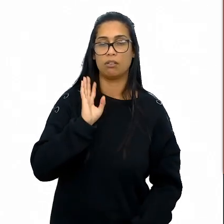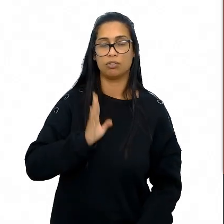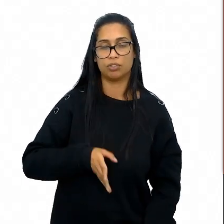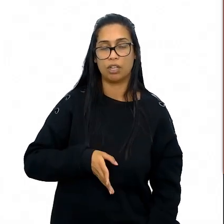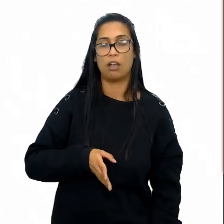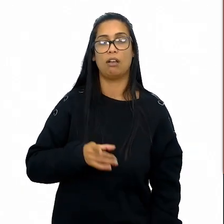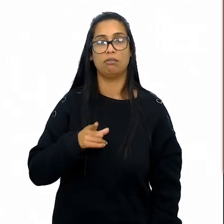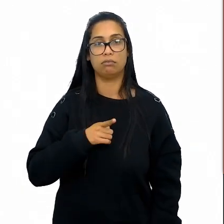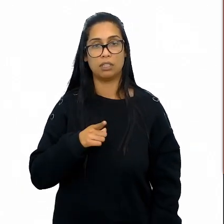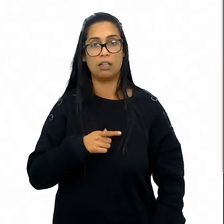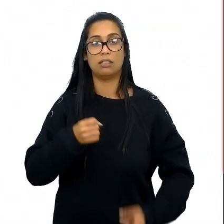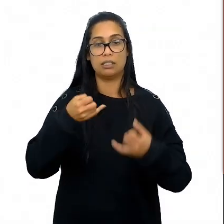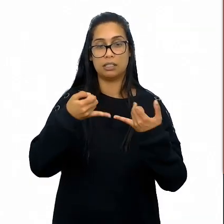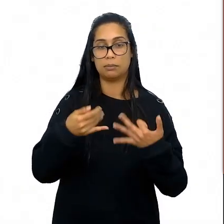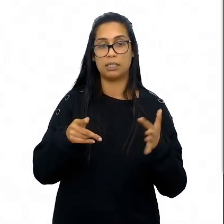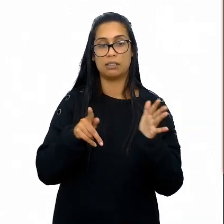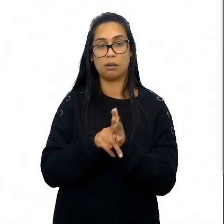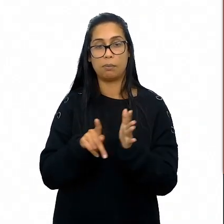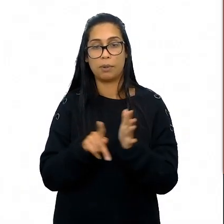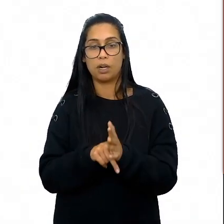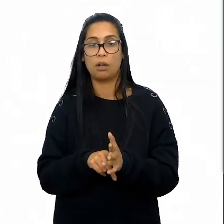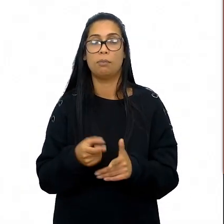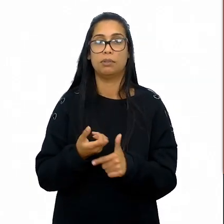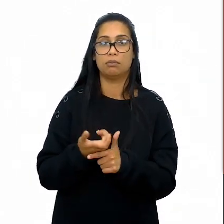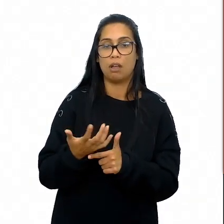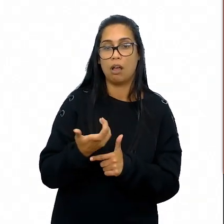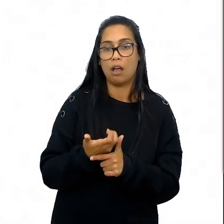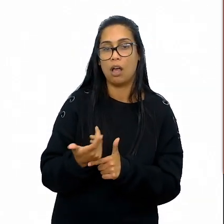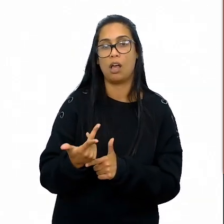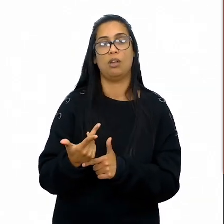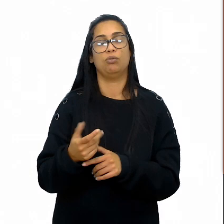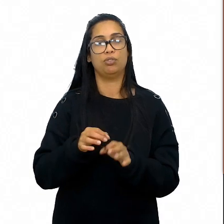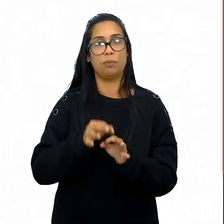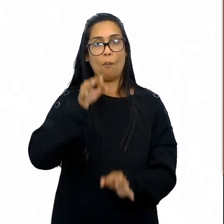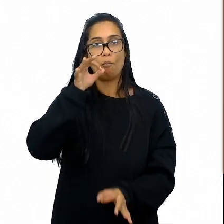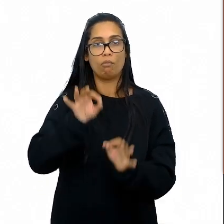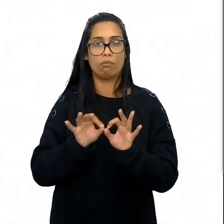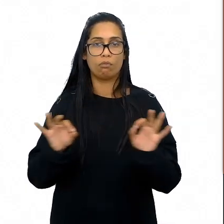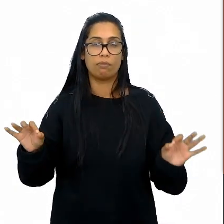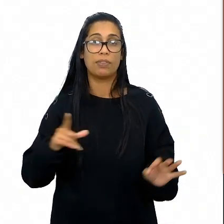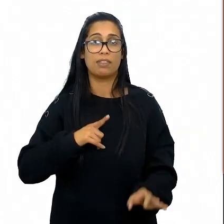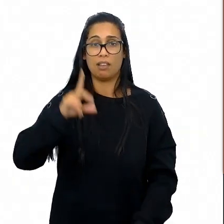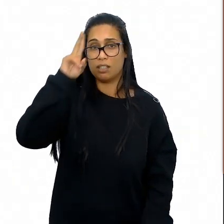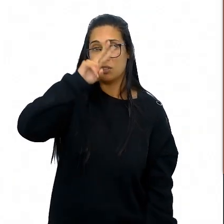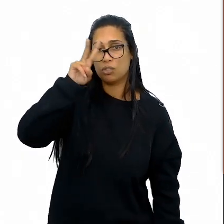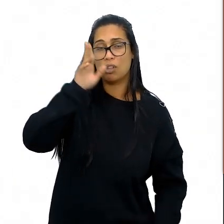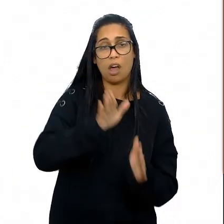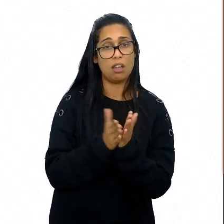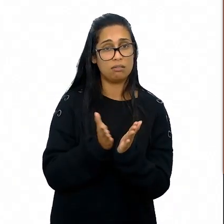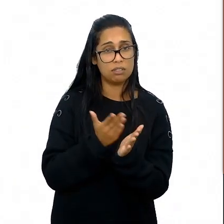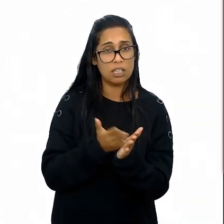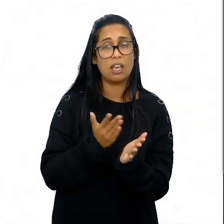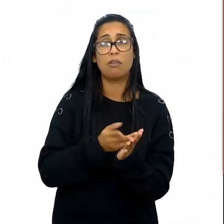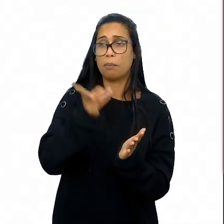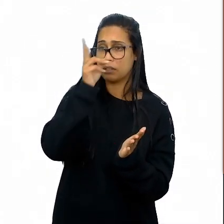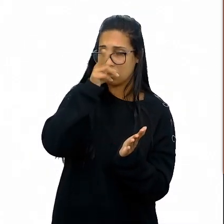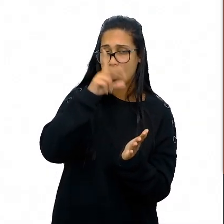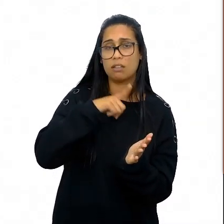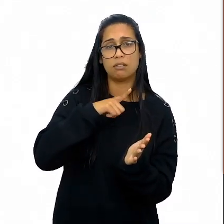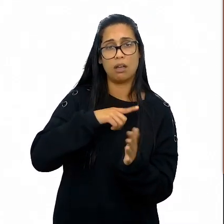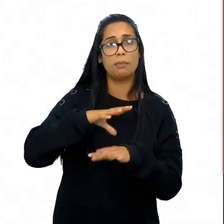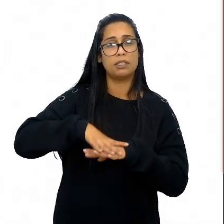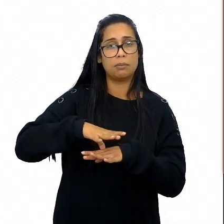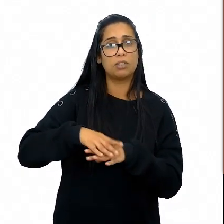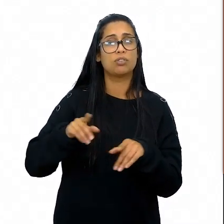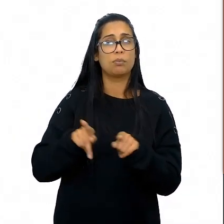de pessoal da área da história da matemática das aulas é